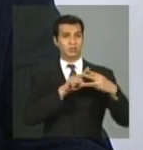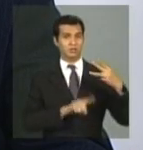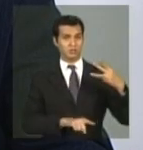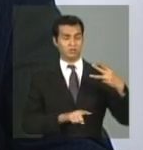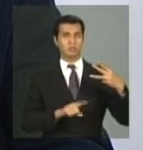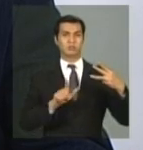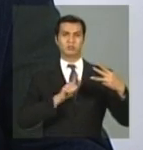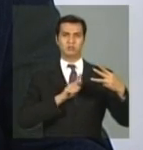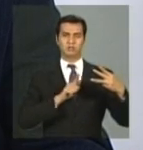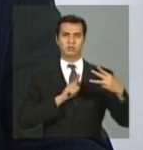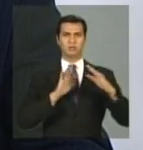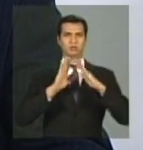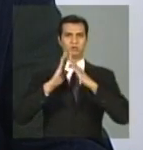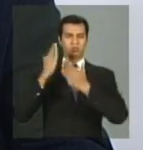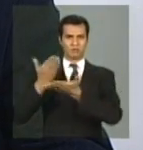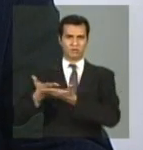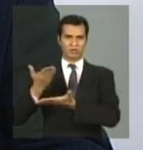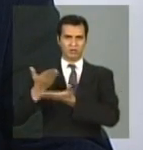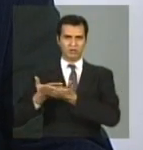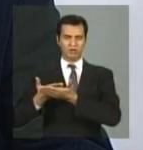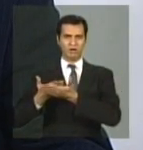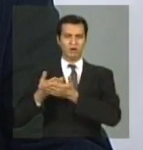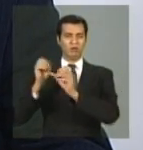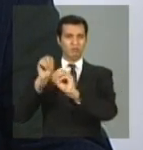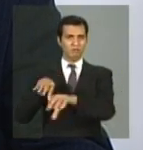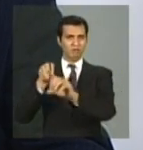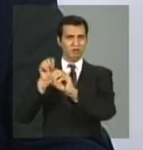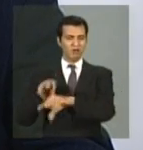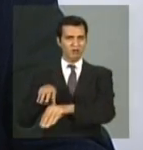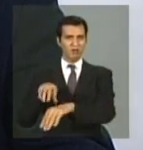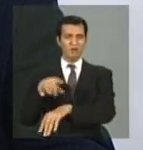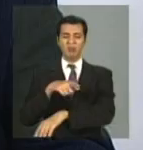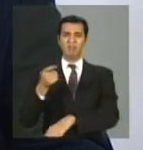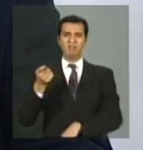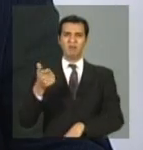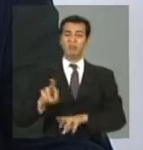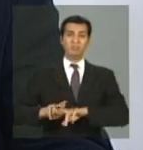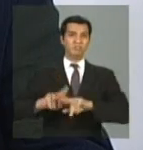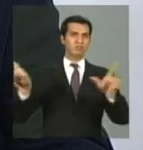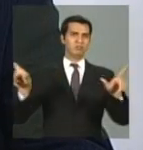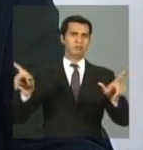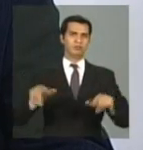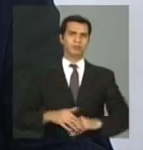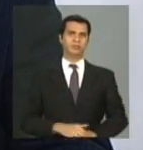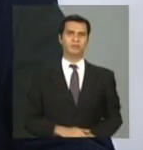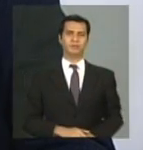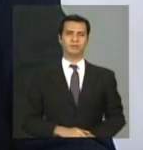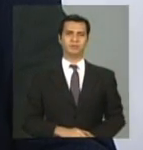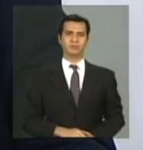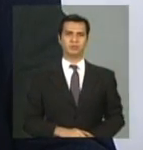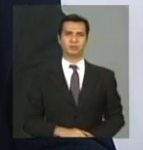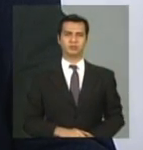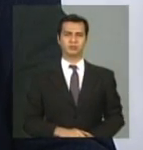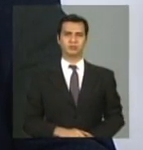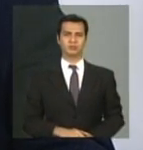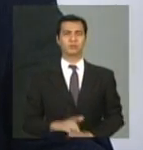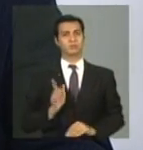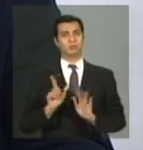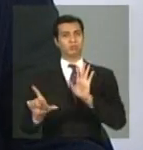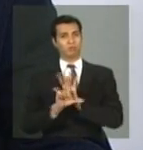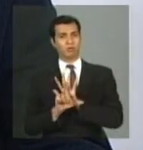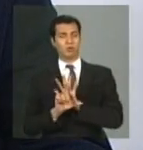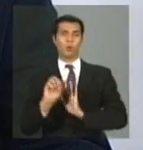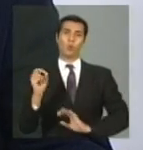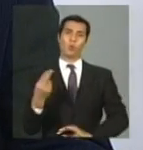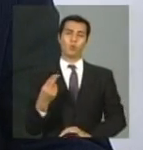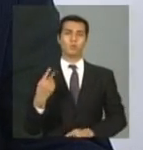públicos, as condições de oferta de educação para esses públicos são diferenciadas, tá? Ou diferenciadas legais, ou porque